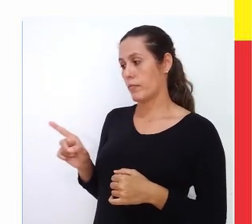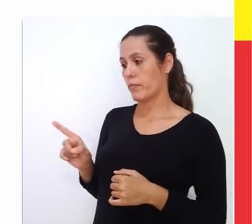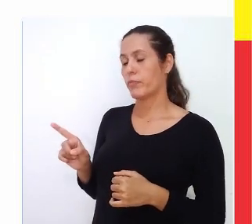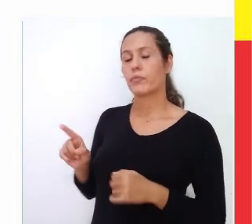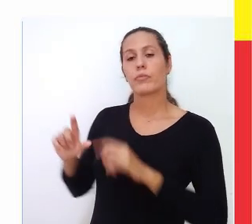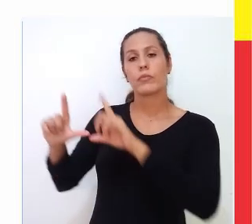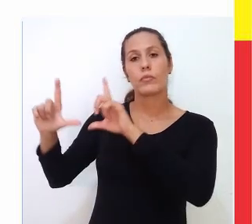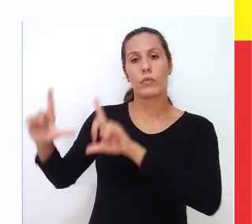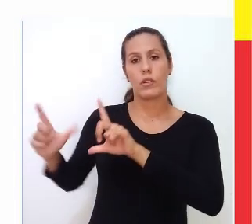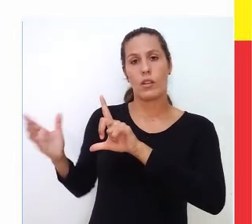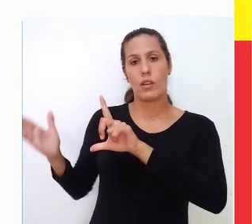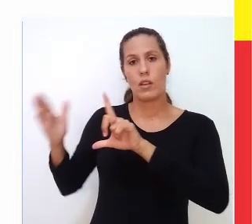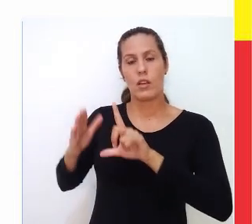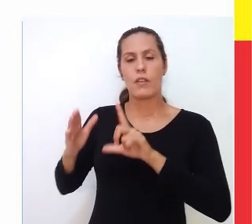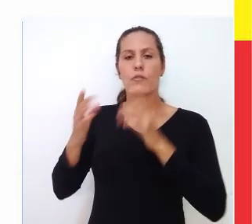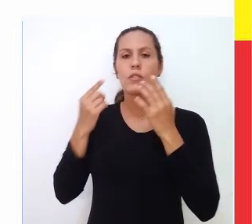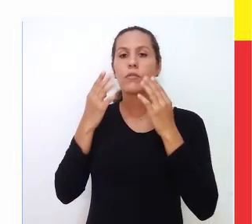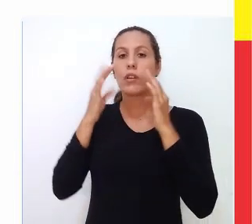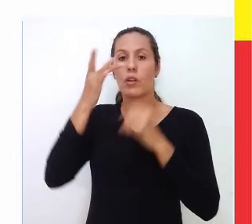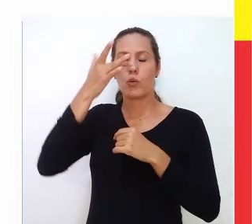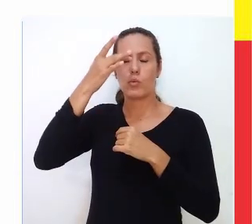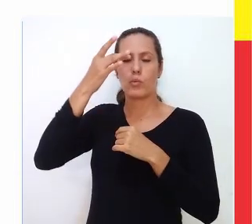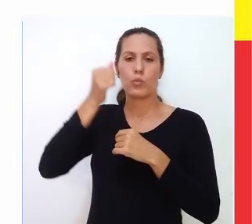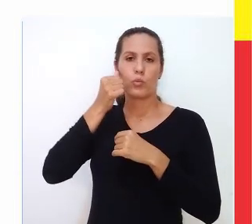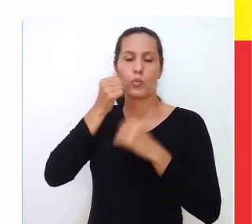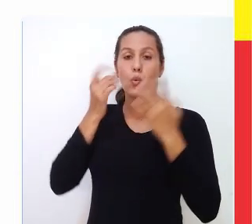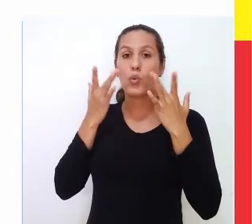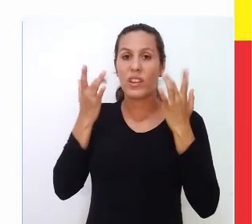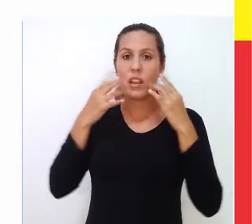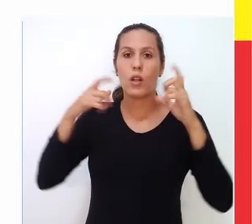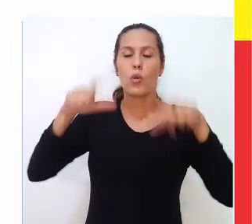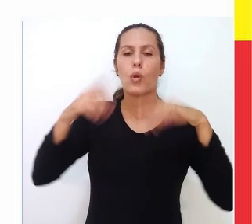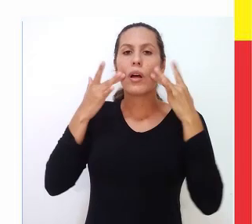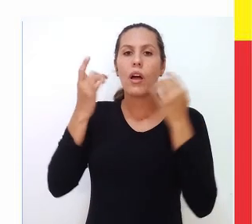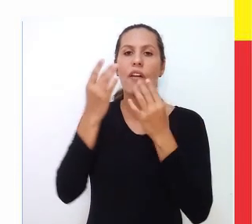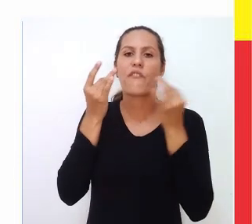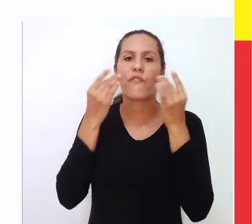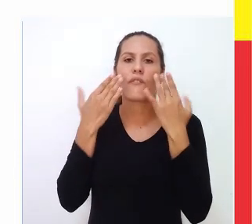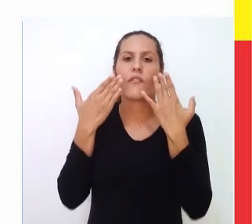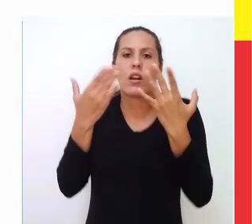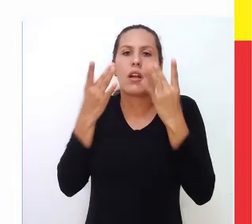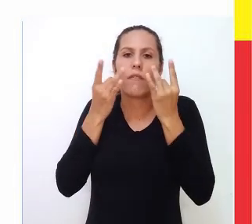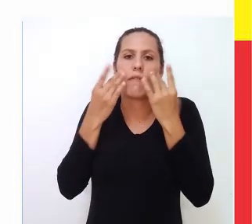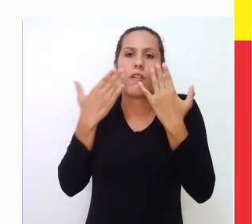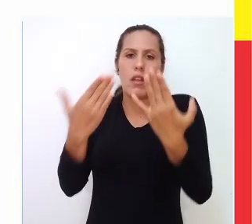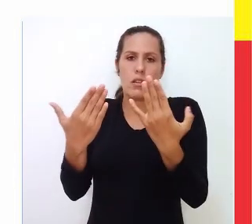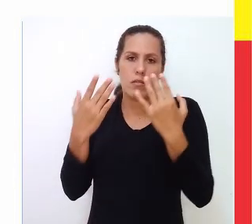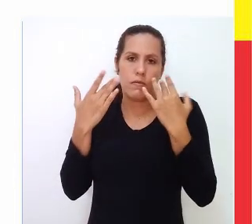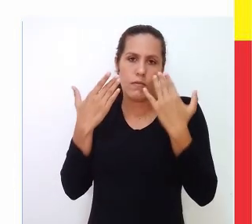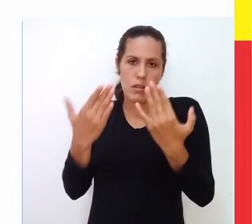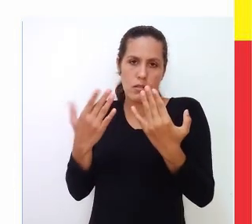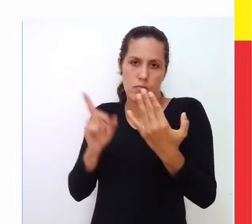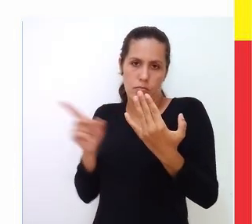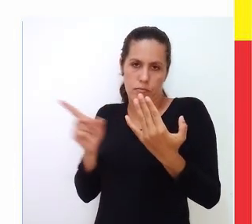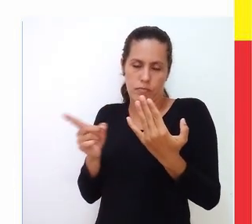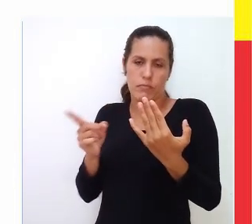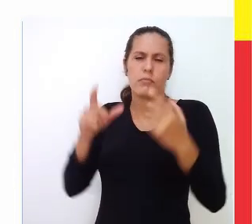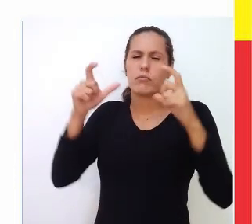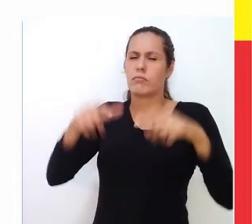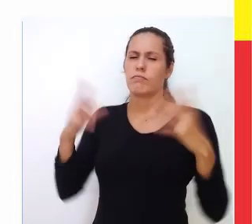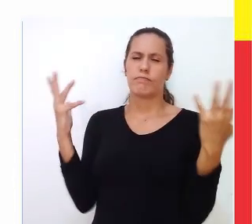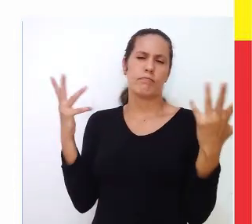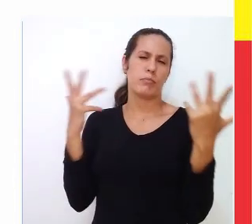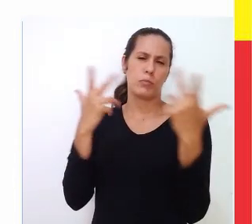lado esquerdo tem uma foto da fachada, da área externa do Teatro de Santa Isabel, da parte da frente do teatro, dessa